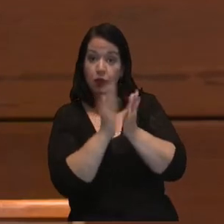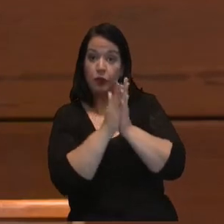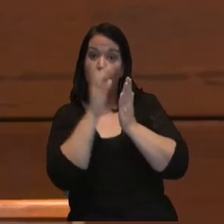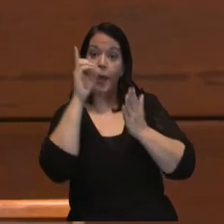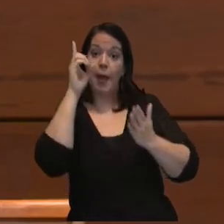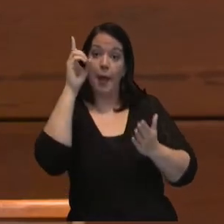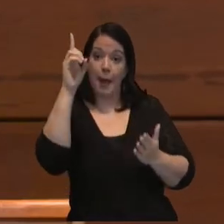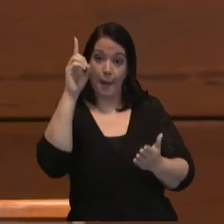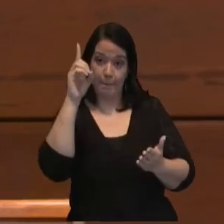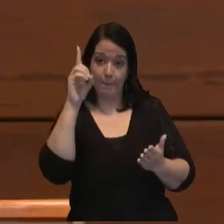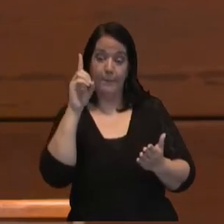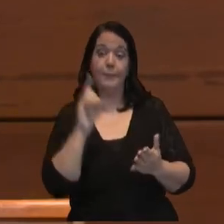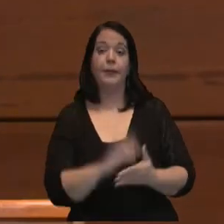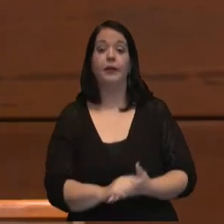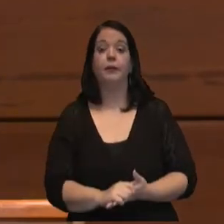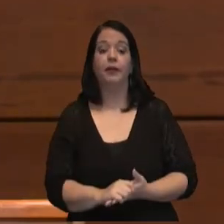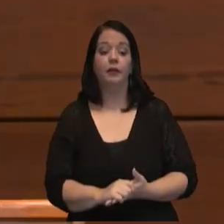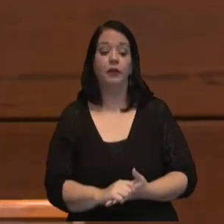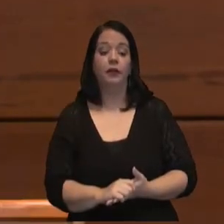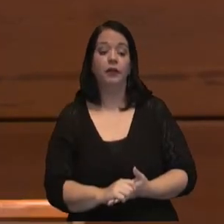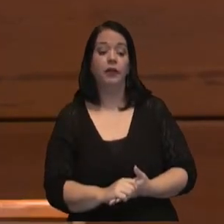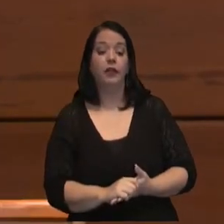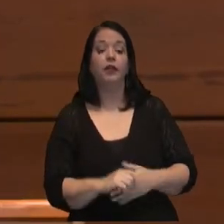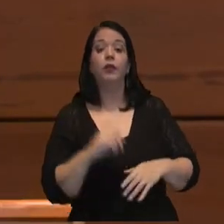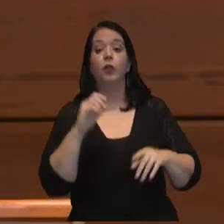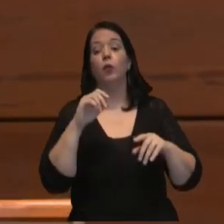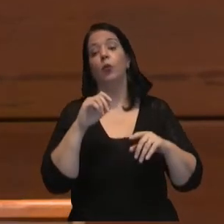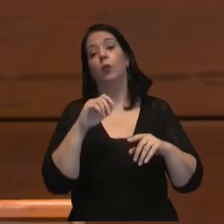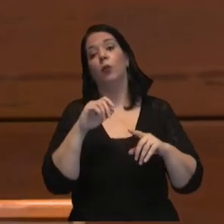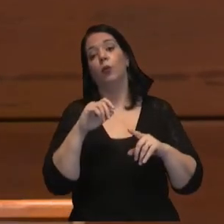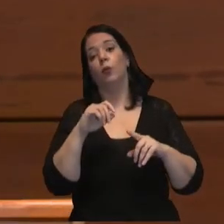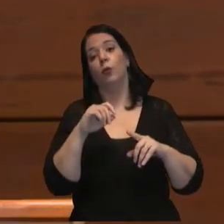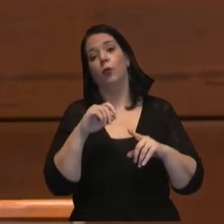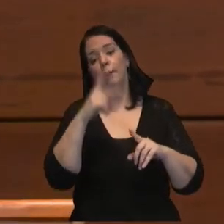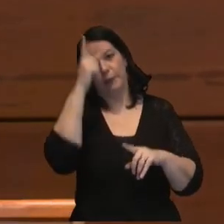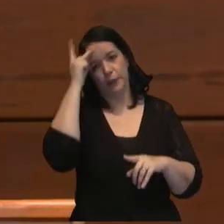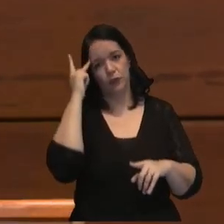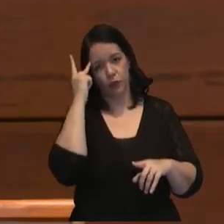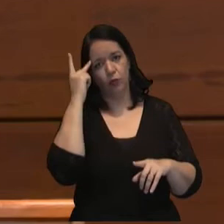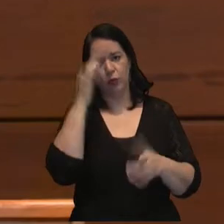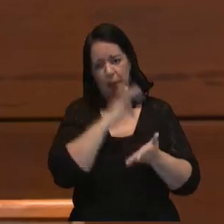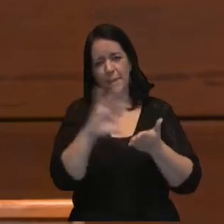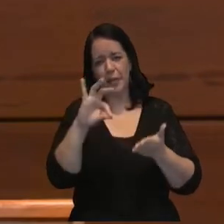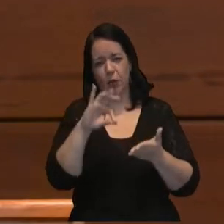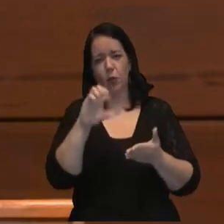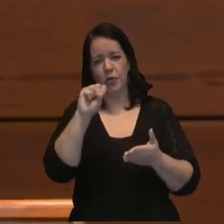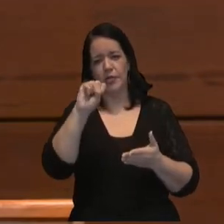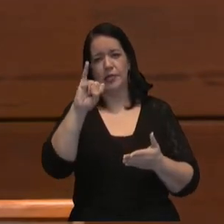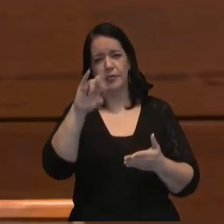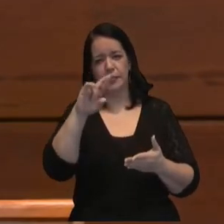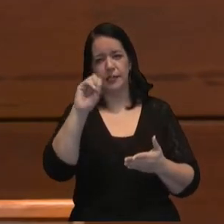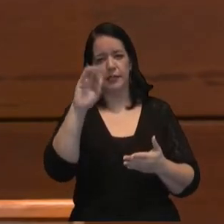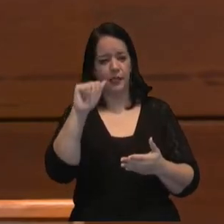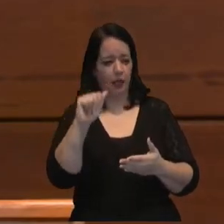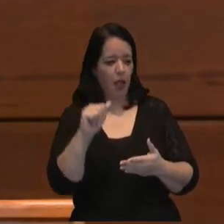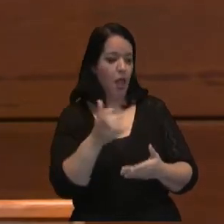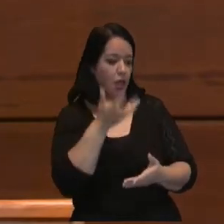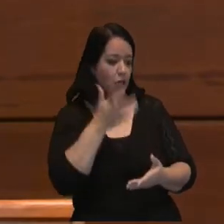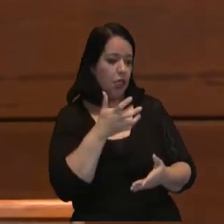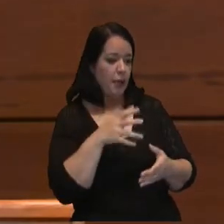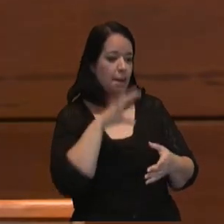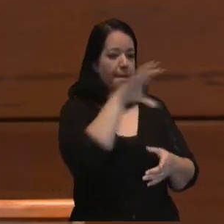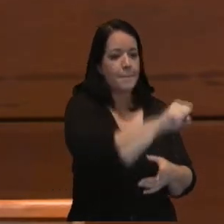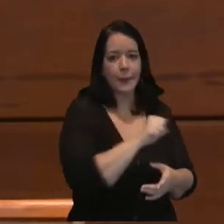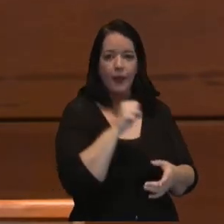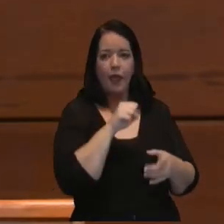queriam fazer o sequestro do profeta, mas aquele grupo não retornou imediatamente após